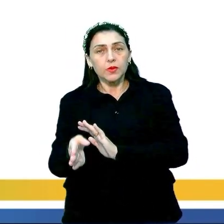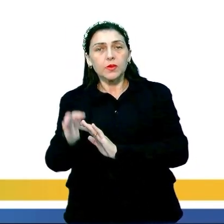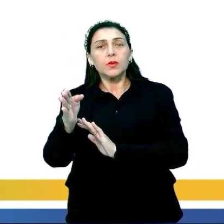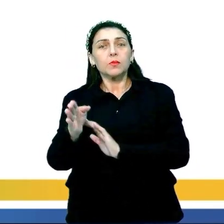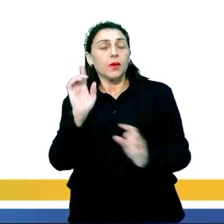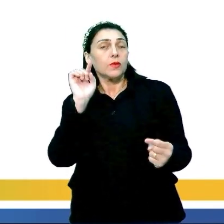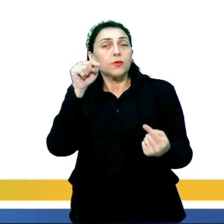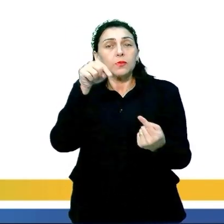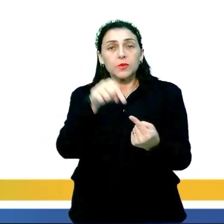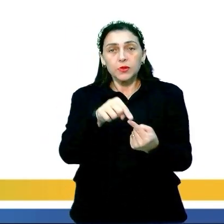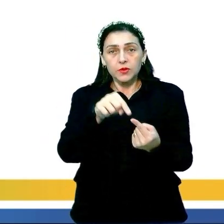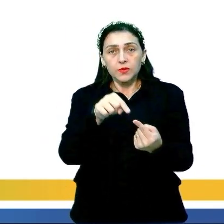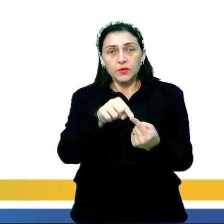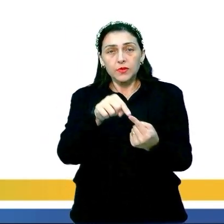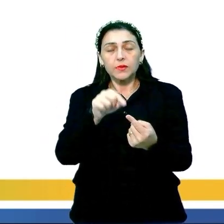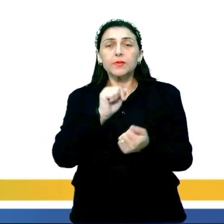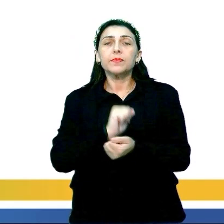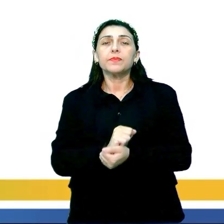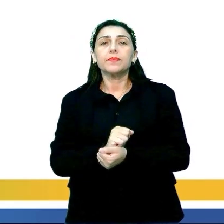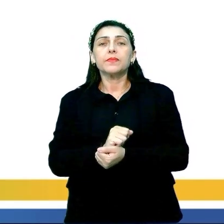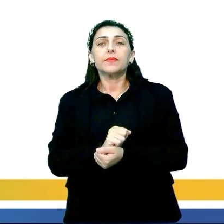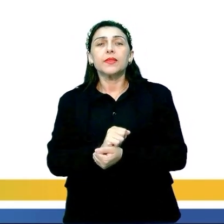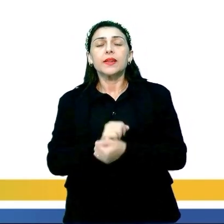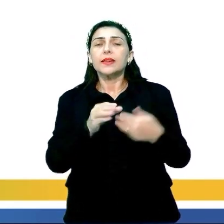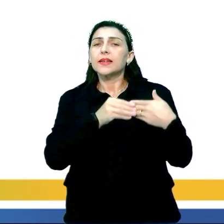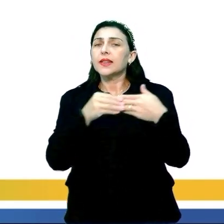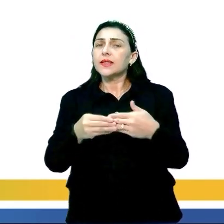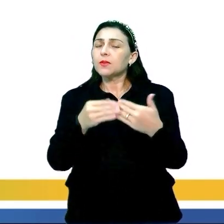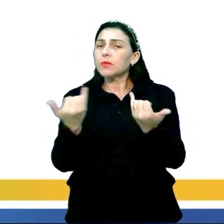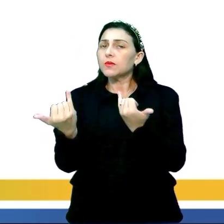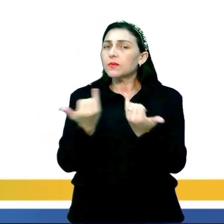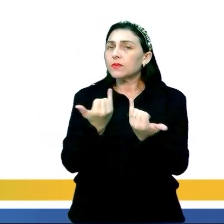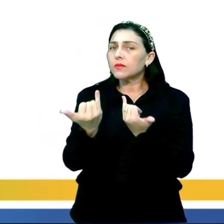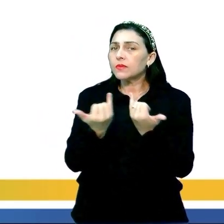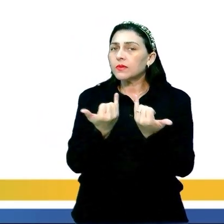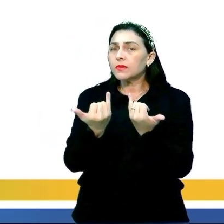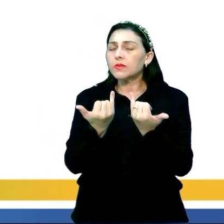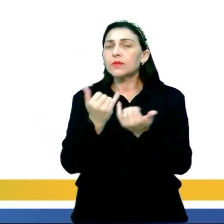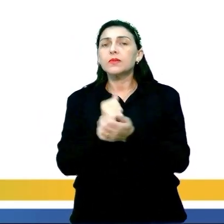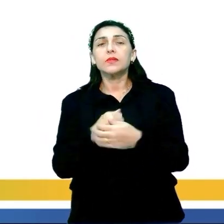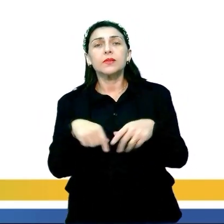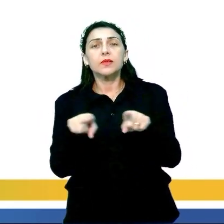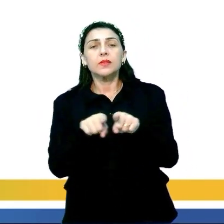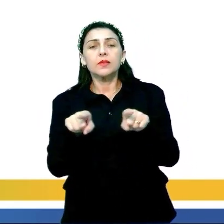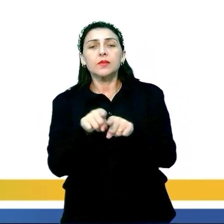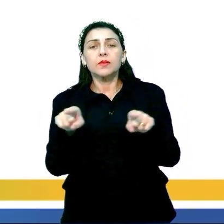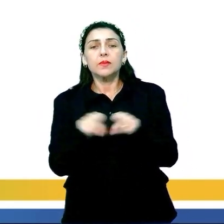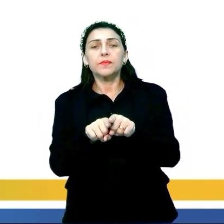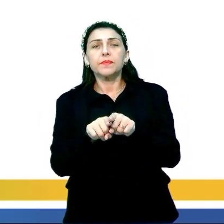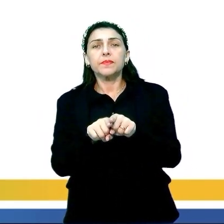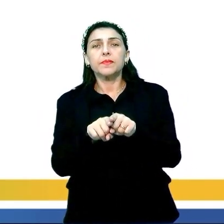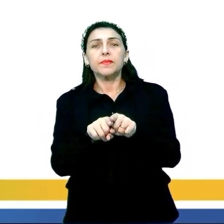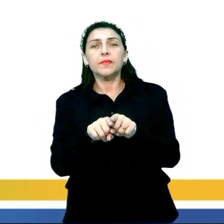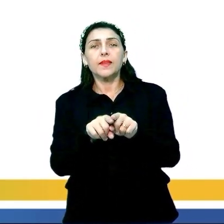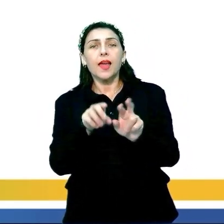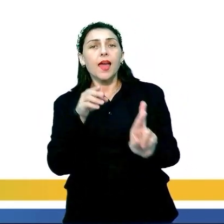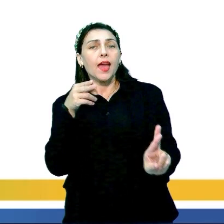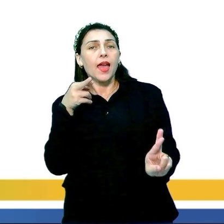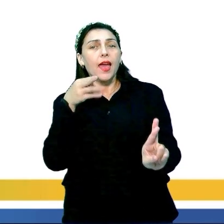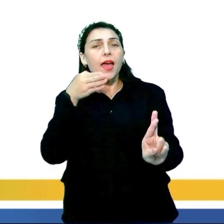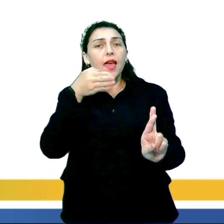funções dele, dos principais objetivos, é trazer uma informação. Ele também é chamado de referencial